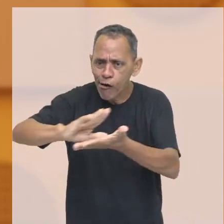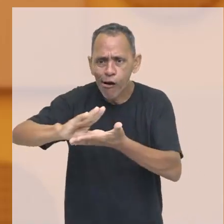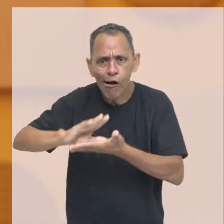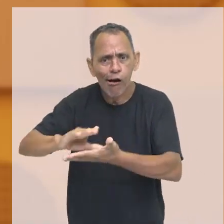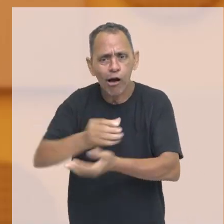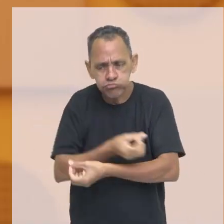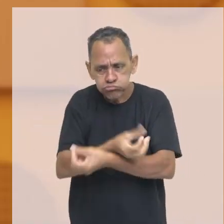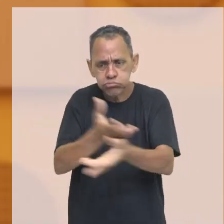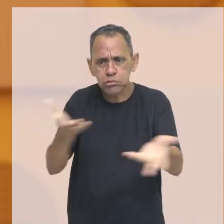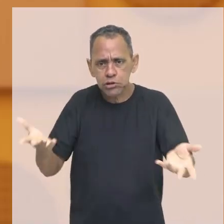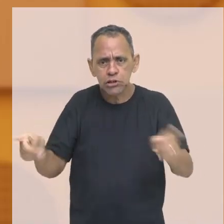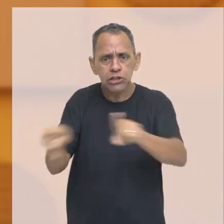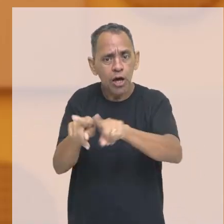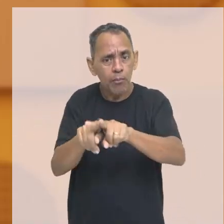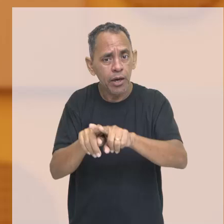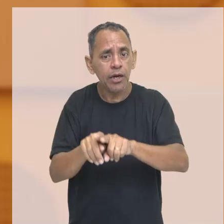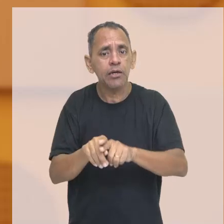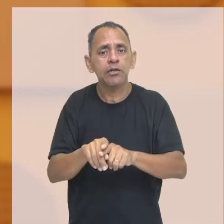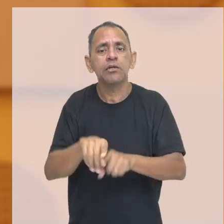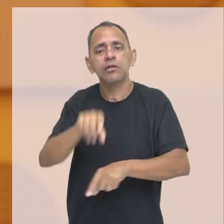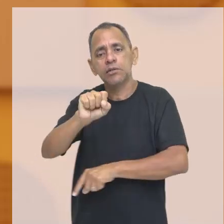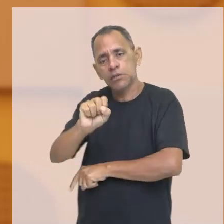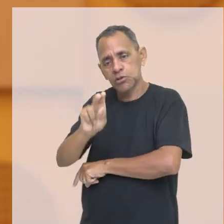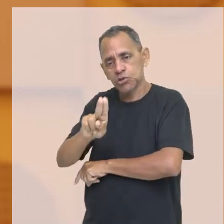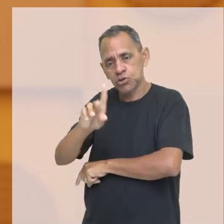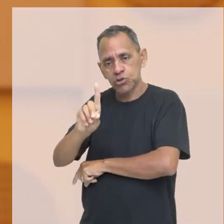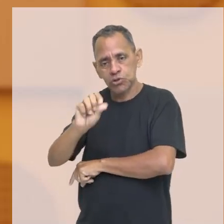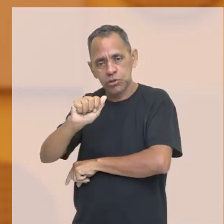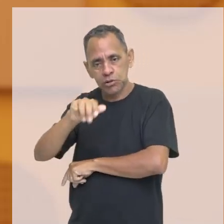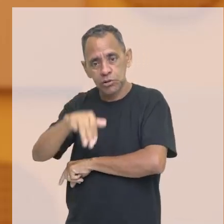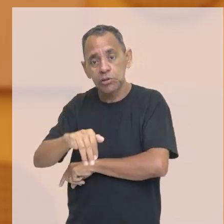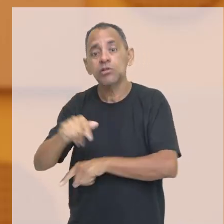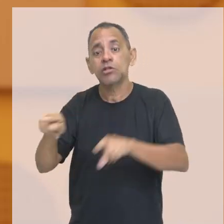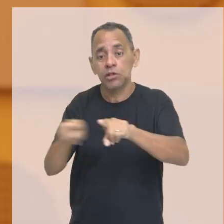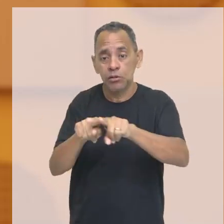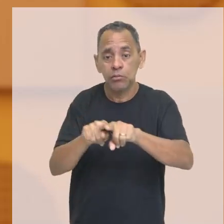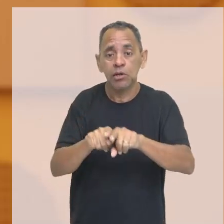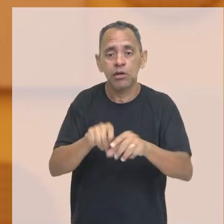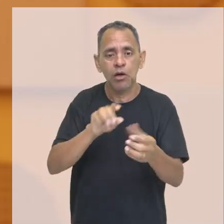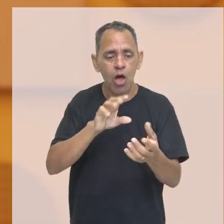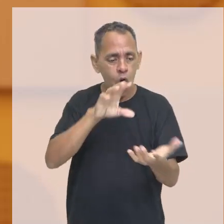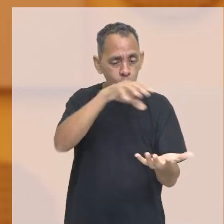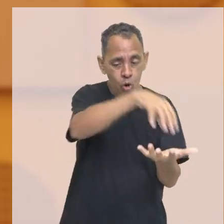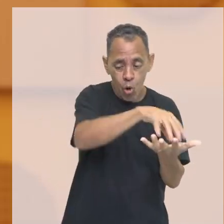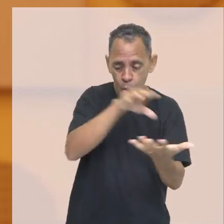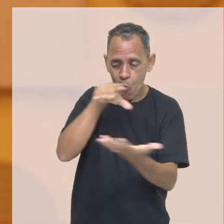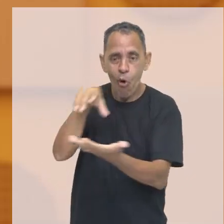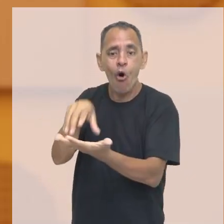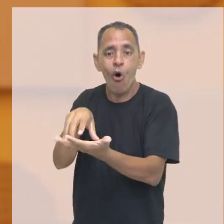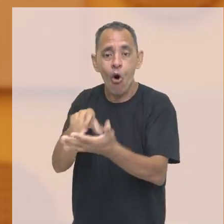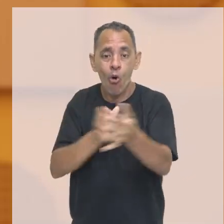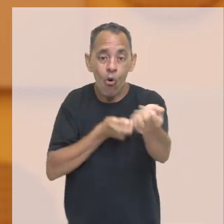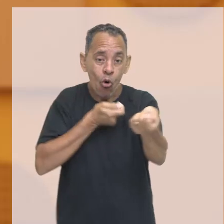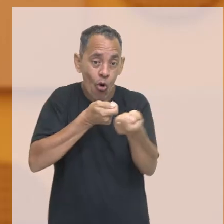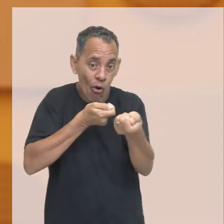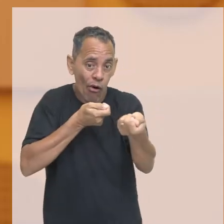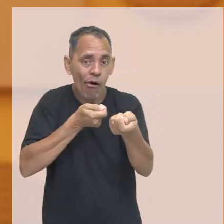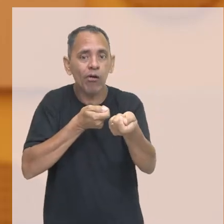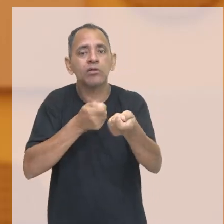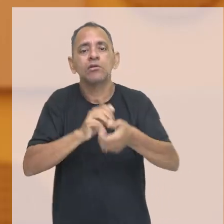e a SUDAM como Superintendência do Desenvolvimento da Amazônia, uma autarquia que vinha também para coordenar esse